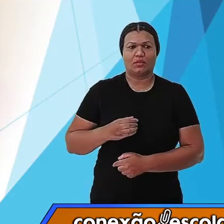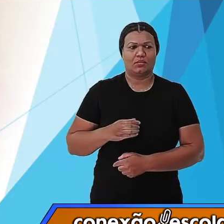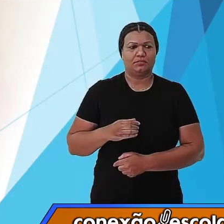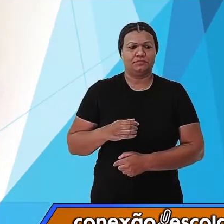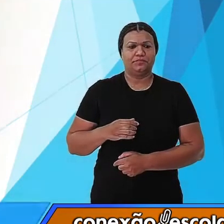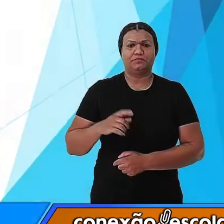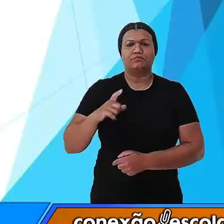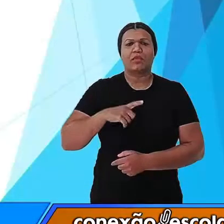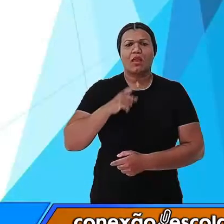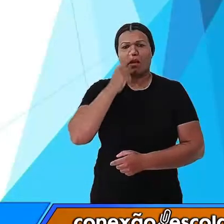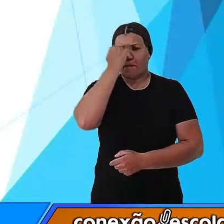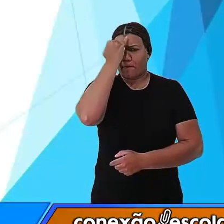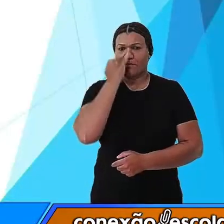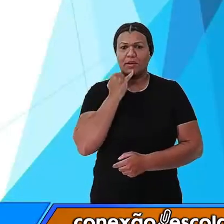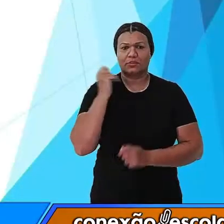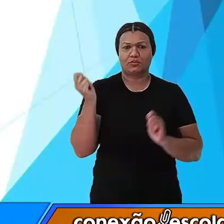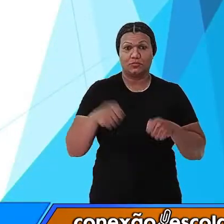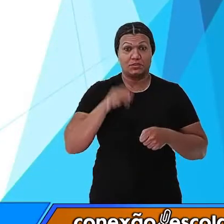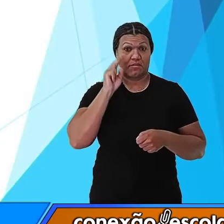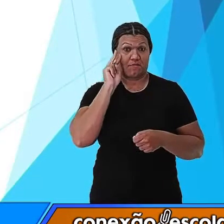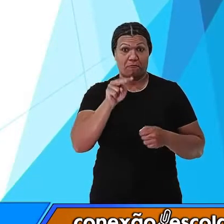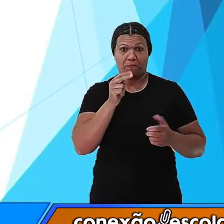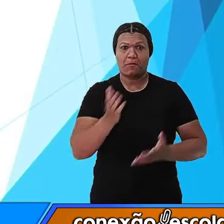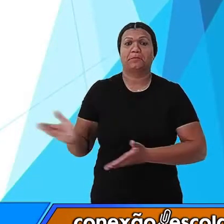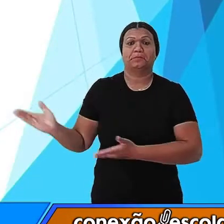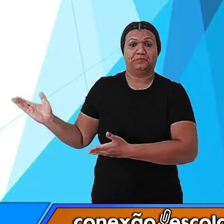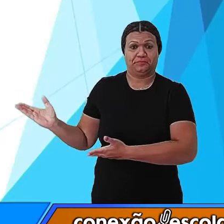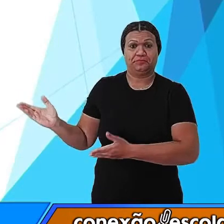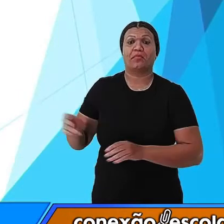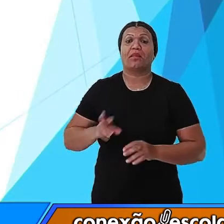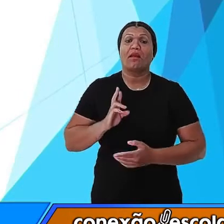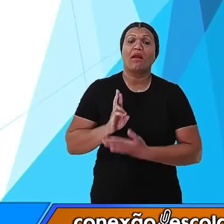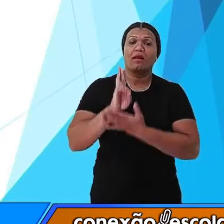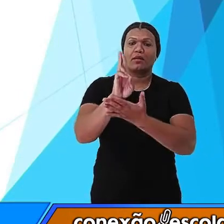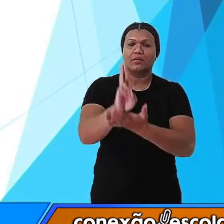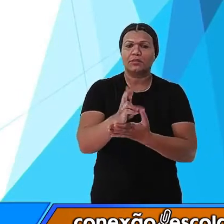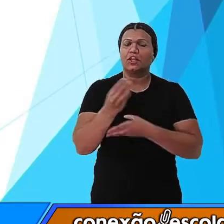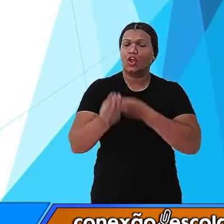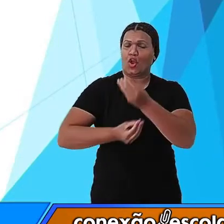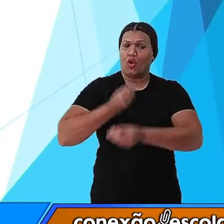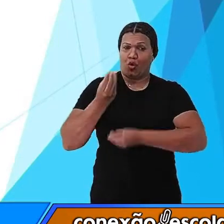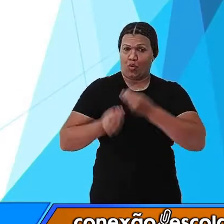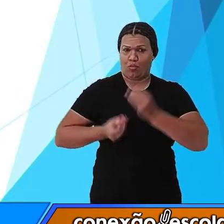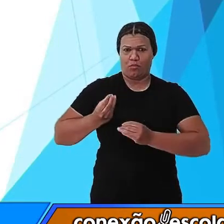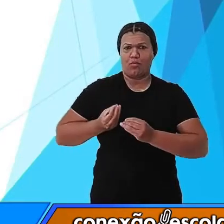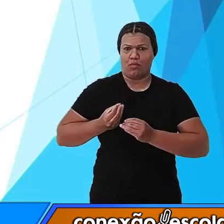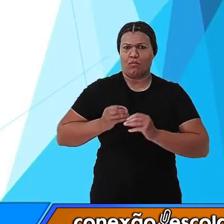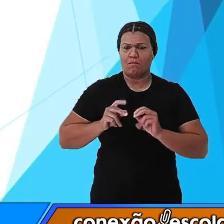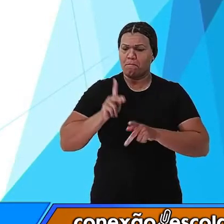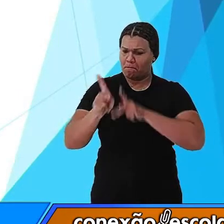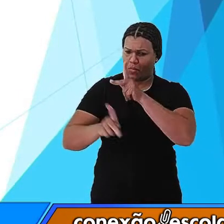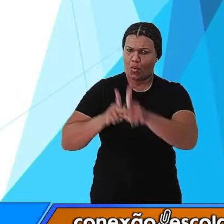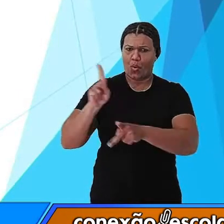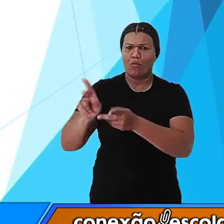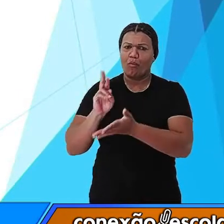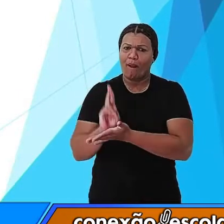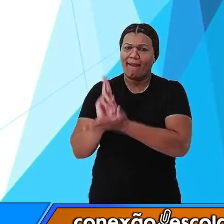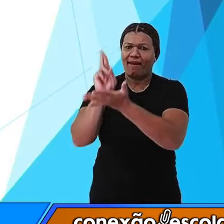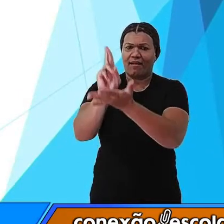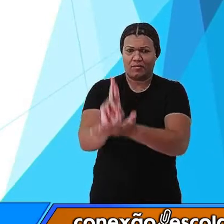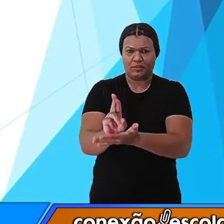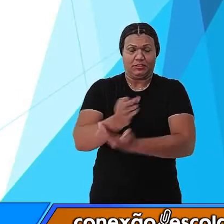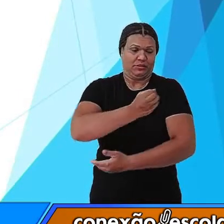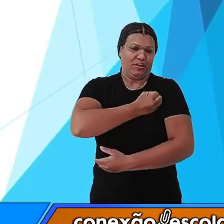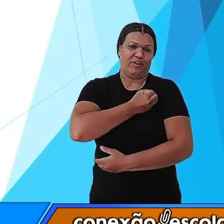que vocês podem observar representa como os babilônicos representavam seus números, seus